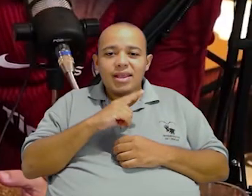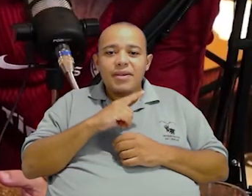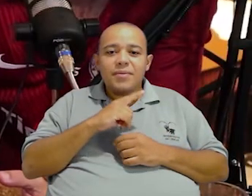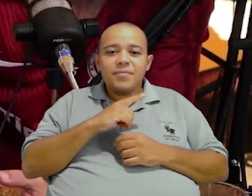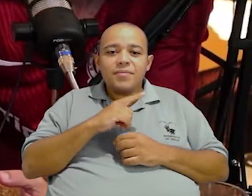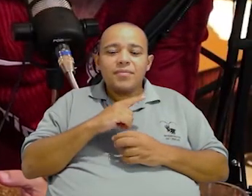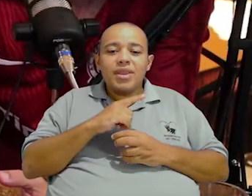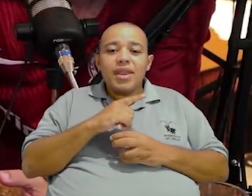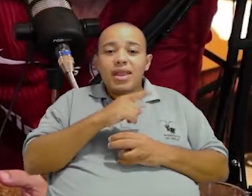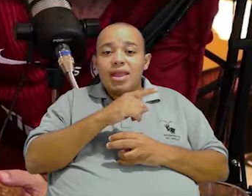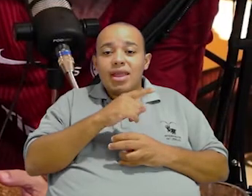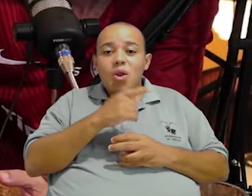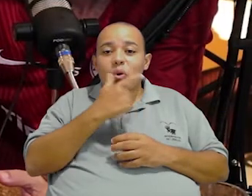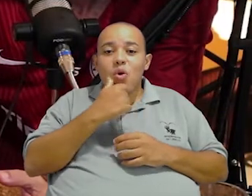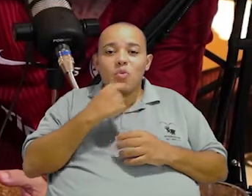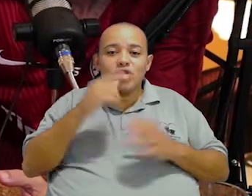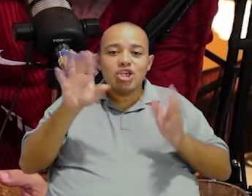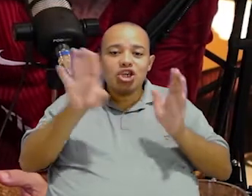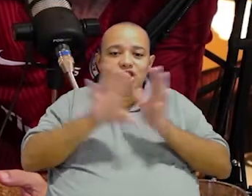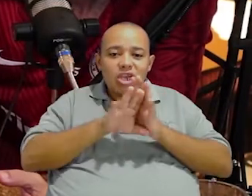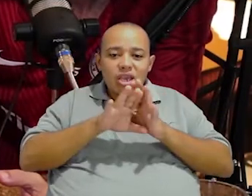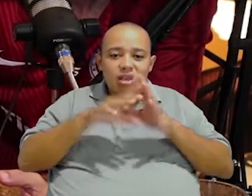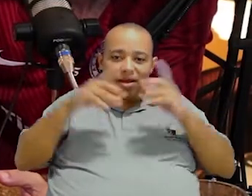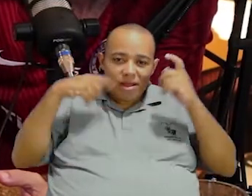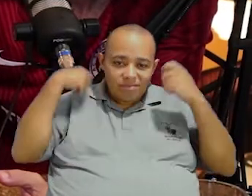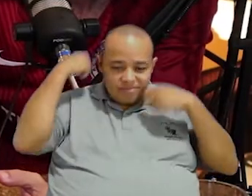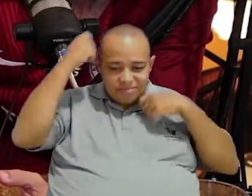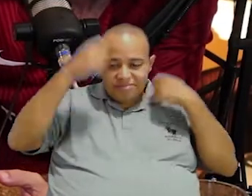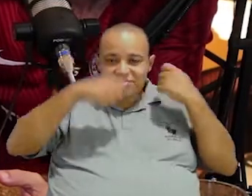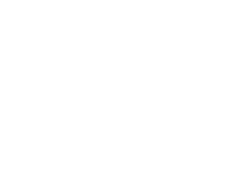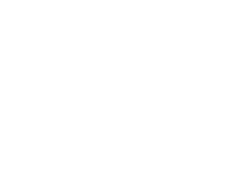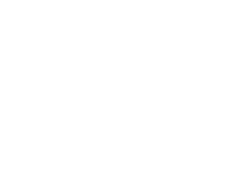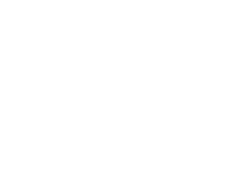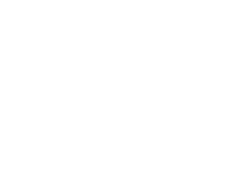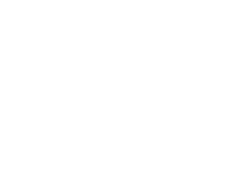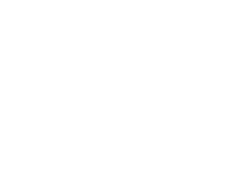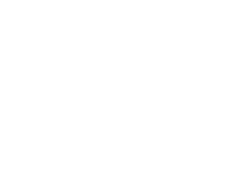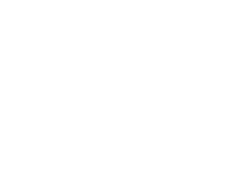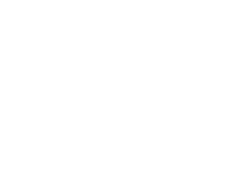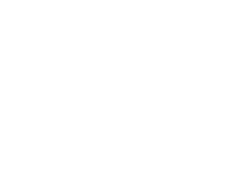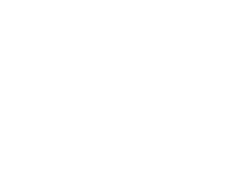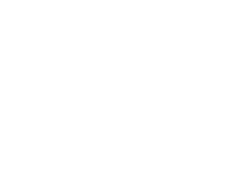negócio do cachecol, tem esse vivo lá. É, ele chegava com o cachecol e esfregava na cara. É. Né?